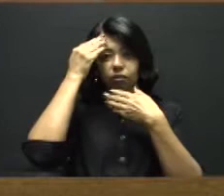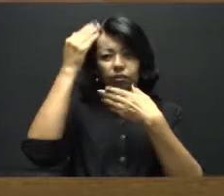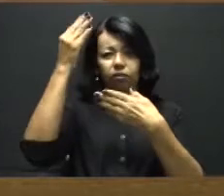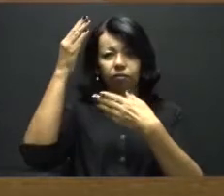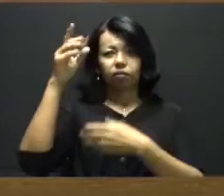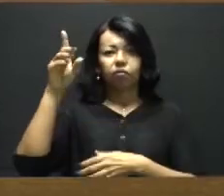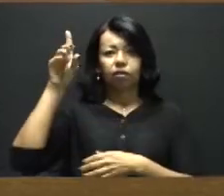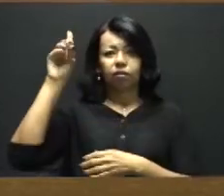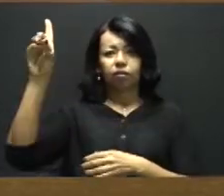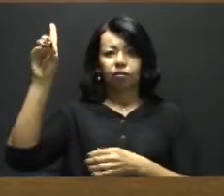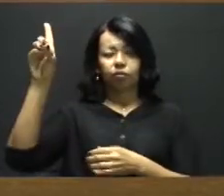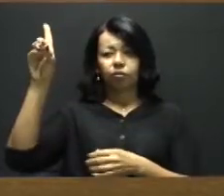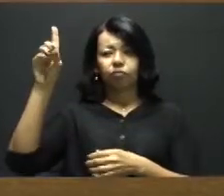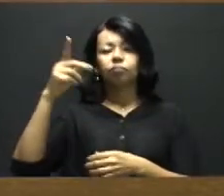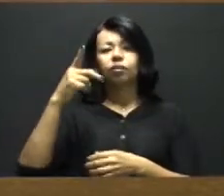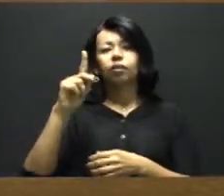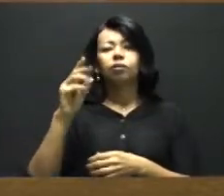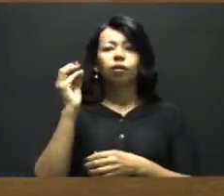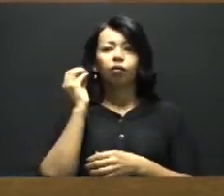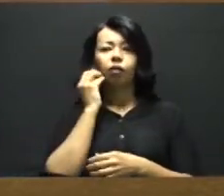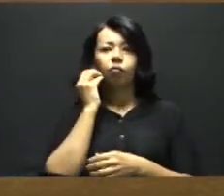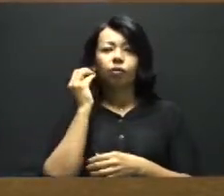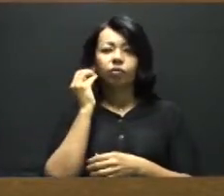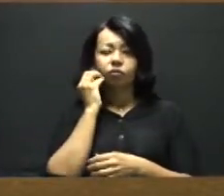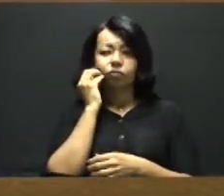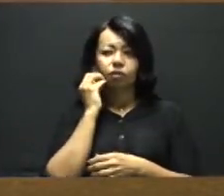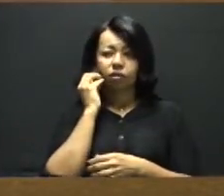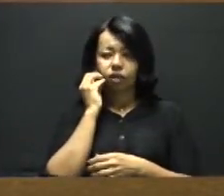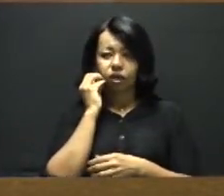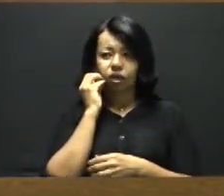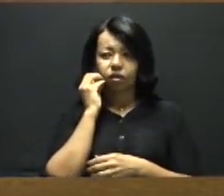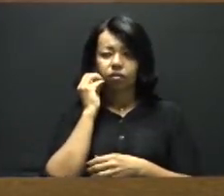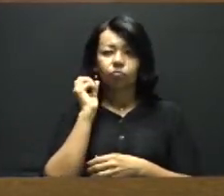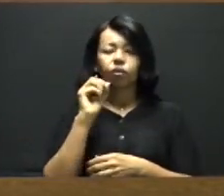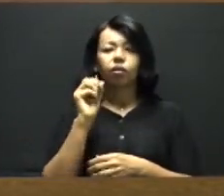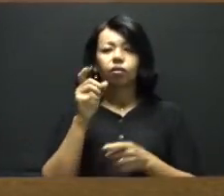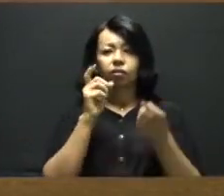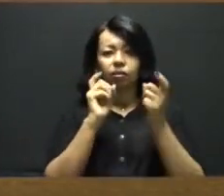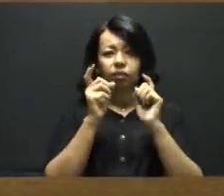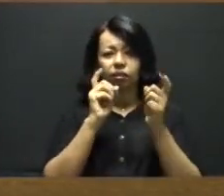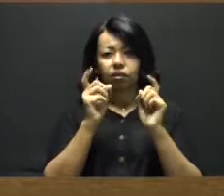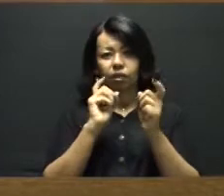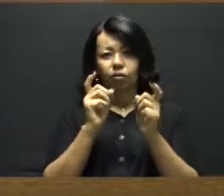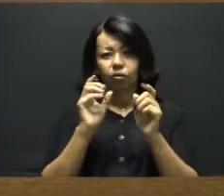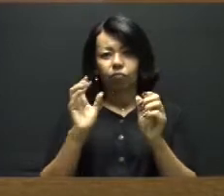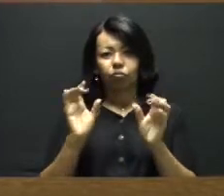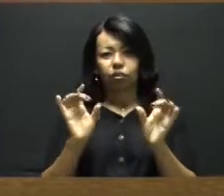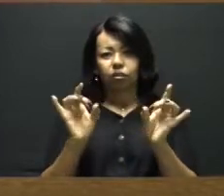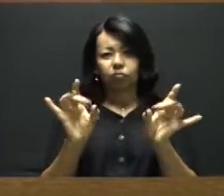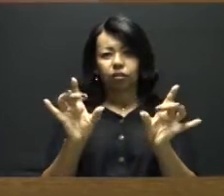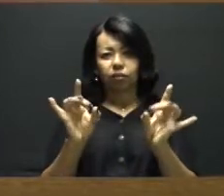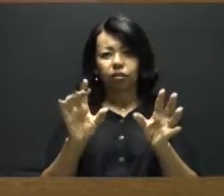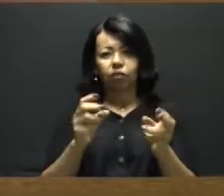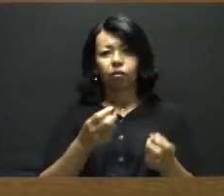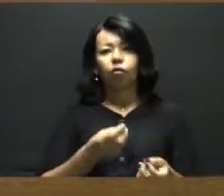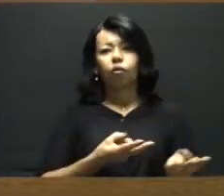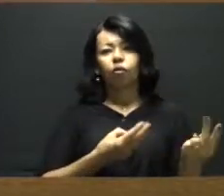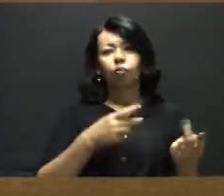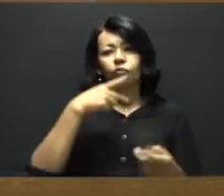deus por essa oportunidade por esse ato solene porque como foi falado